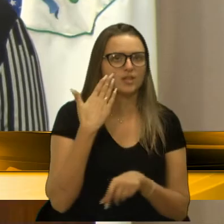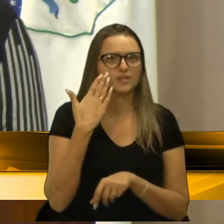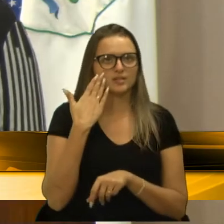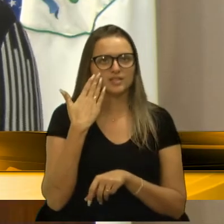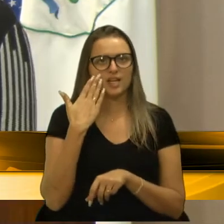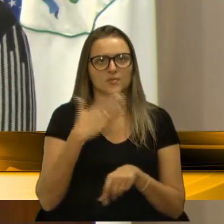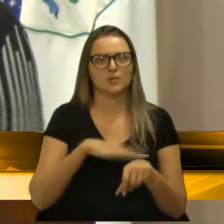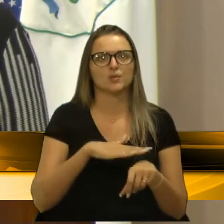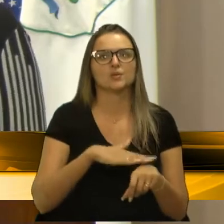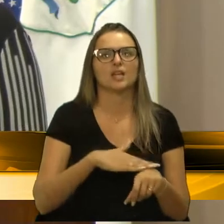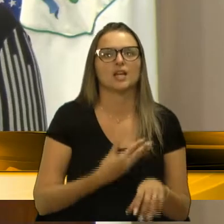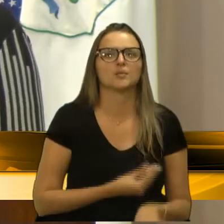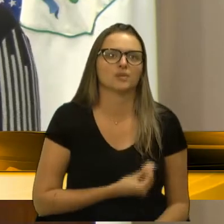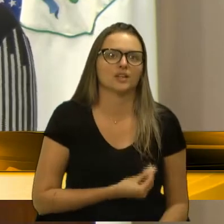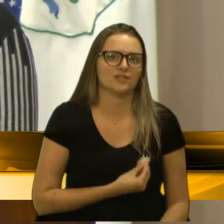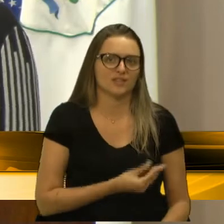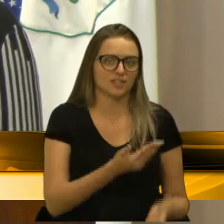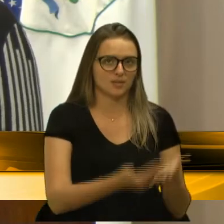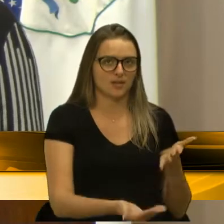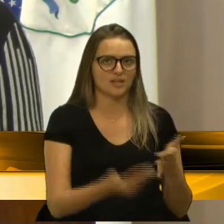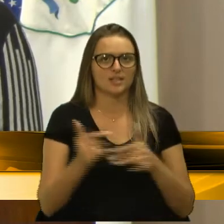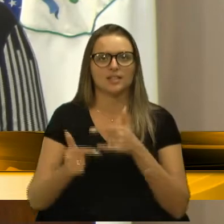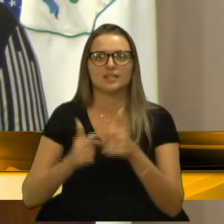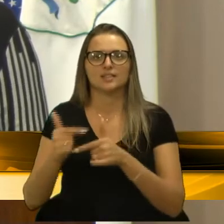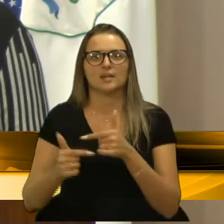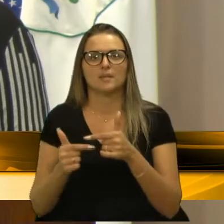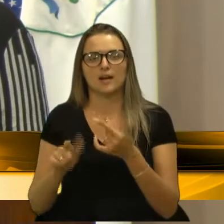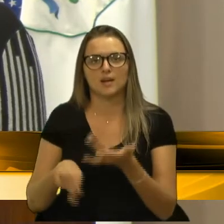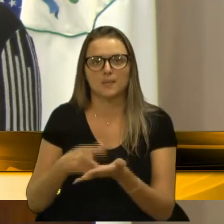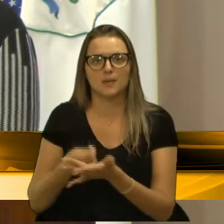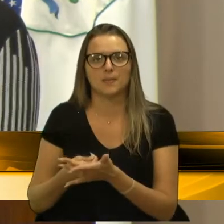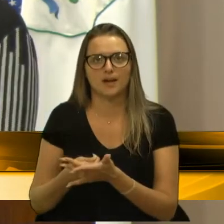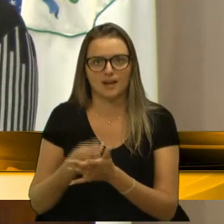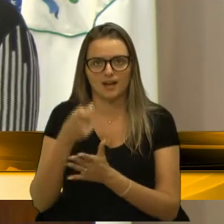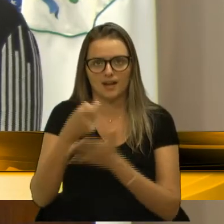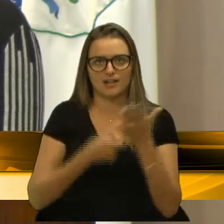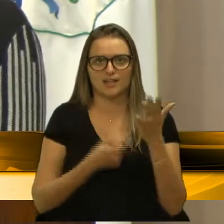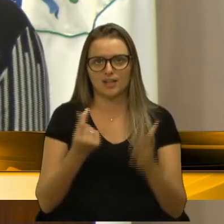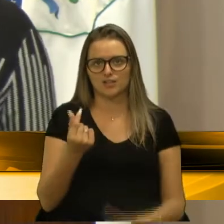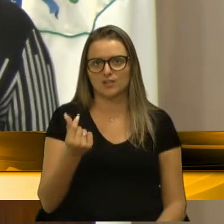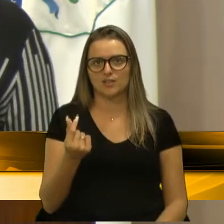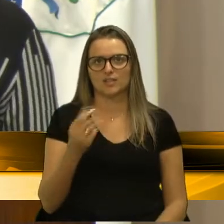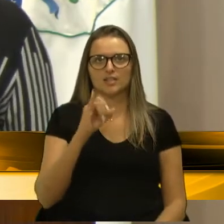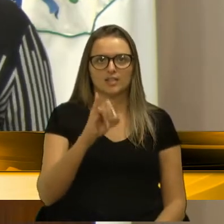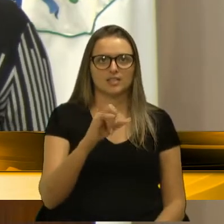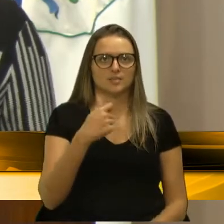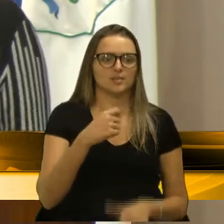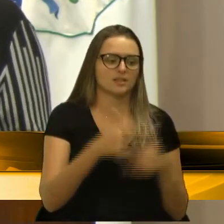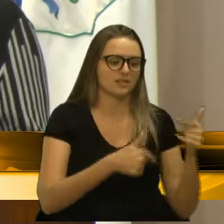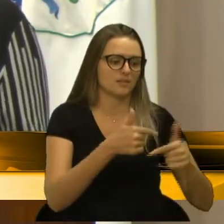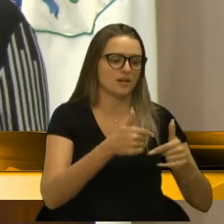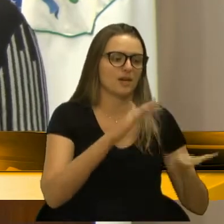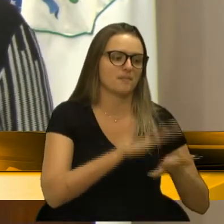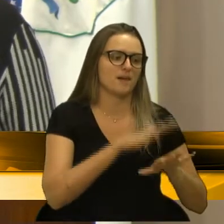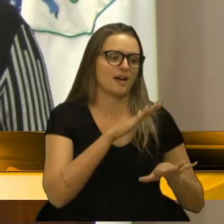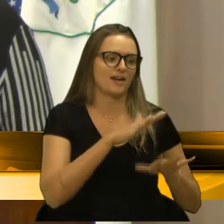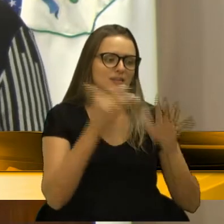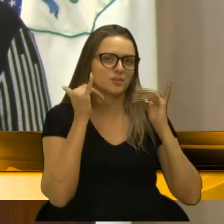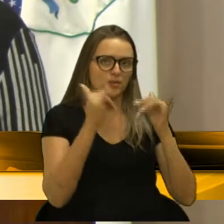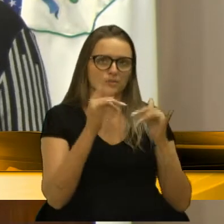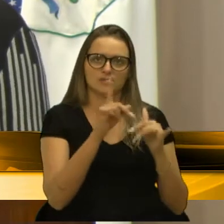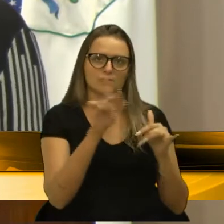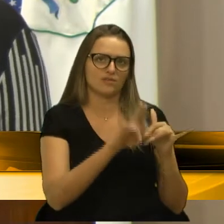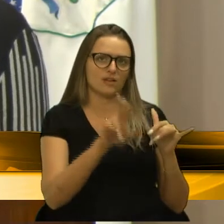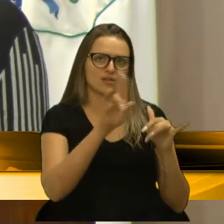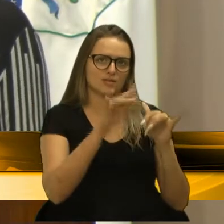ali na vida dele, ele trabalha para pagar sua tarifa. E se ele tiver que trabalhar mais para conseguir se locomover, ele não vai pegar o